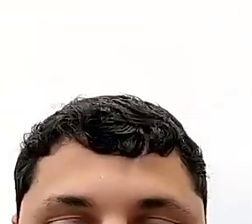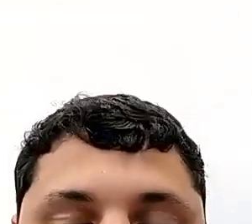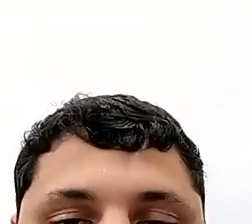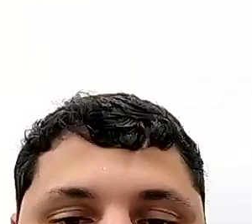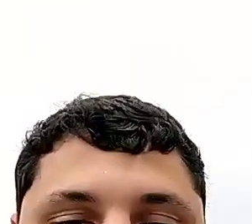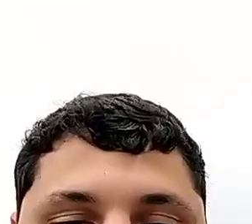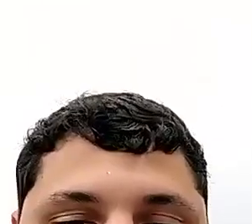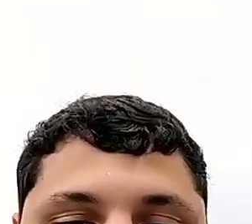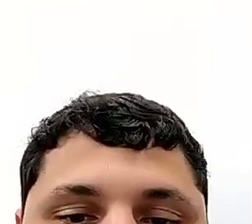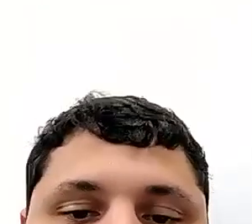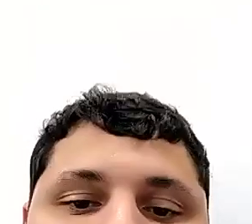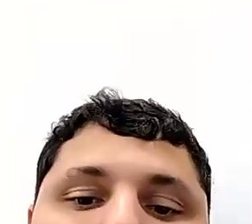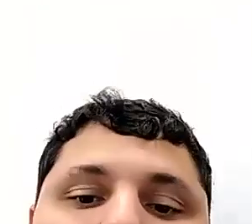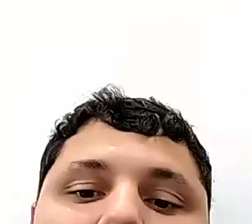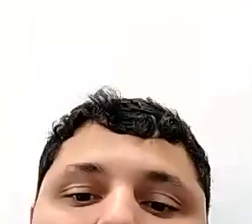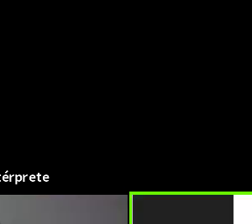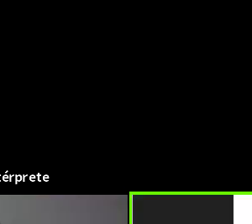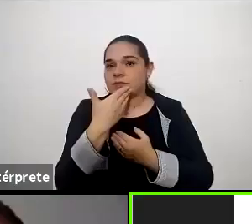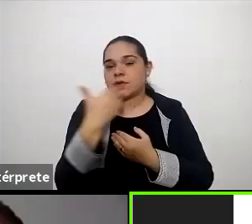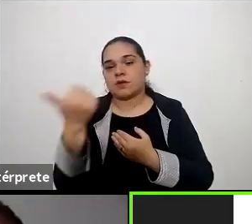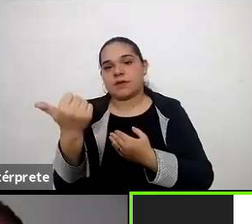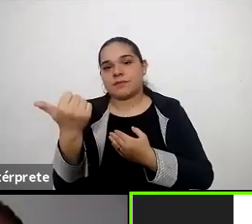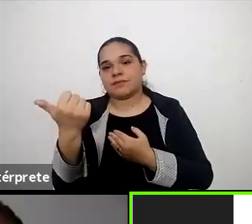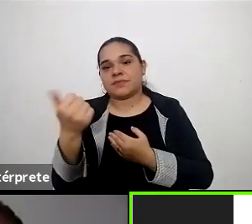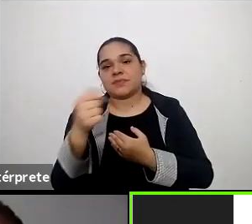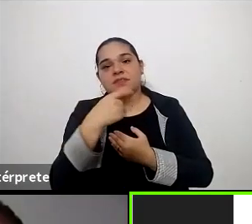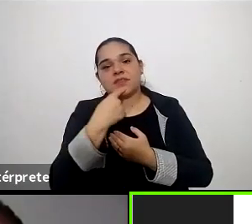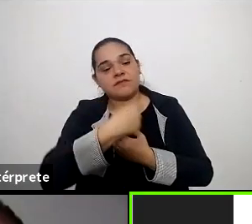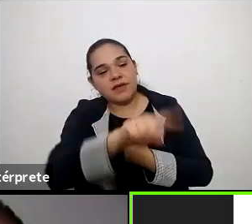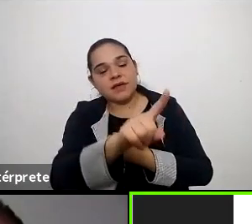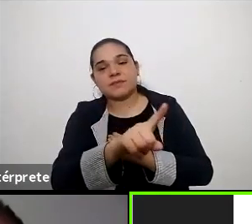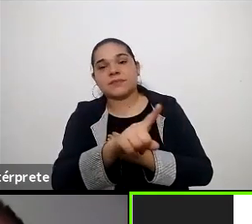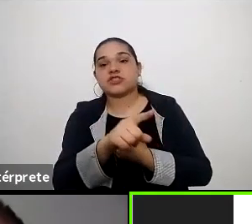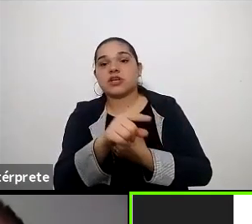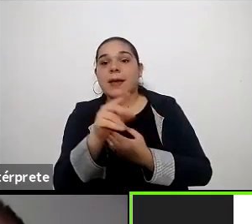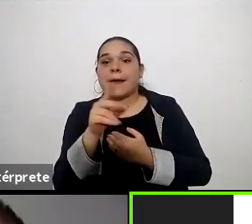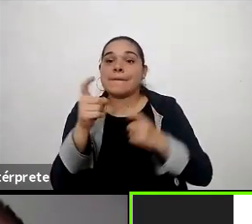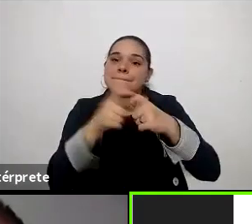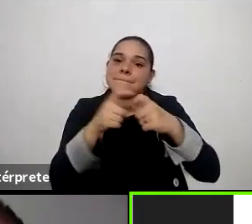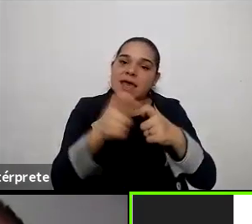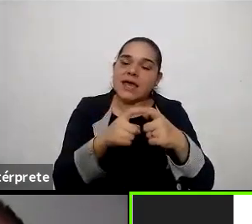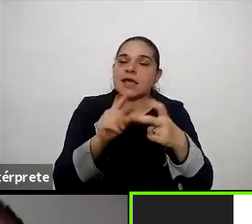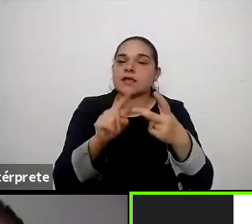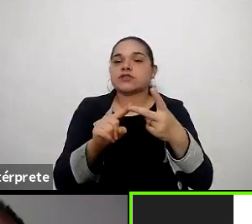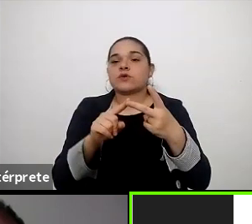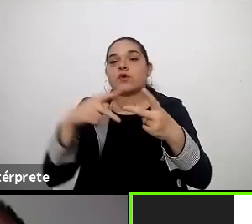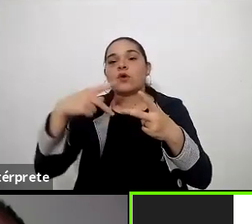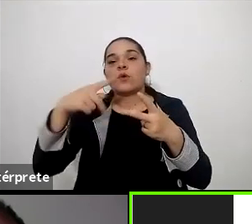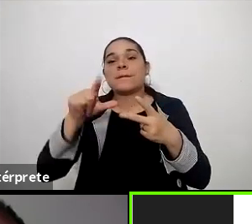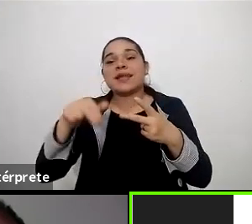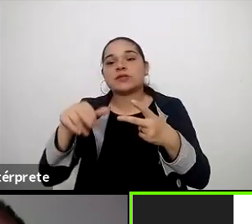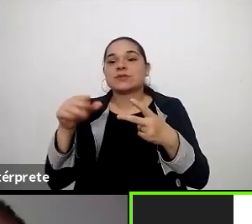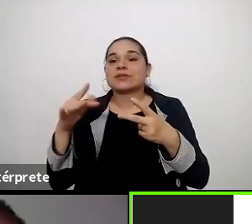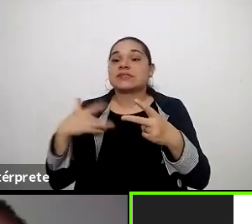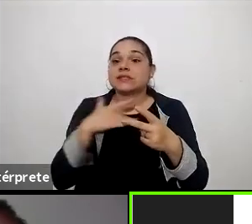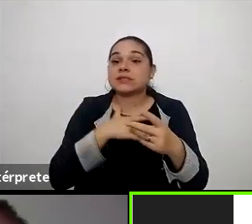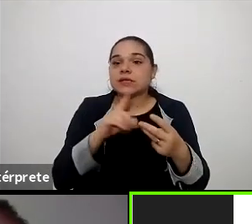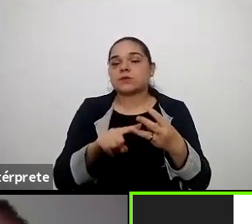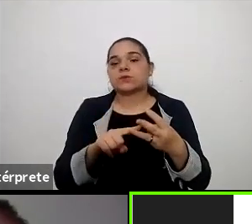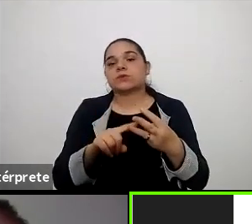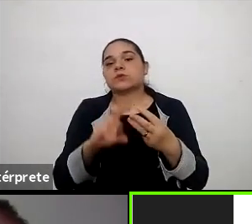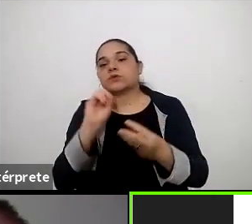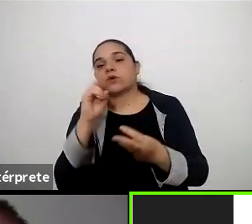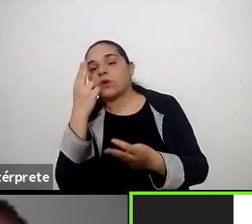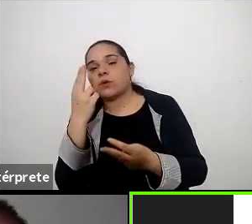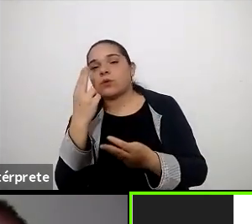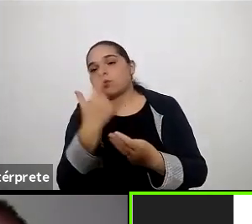durante 6 horas se não melhorar e aí eles vão indicar para o médico para ser encaminhado o postinho plano de saúde algo que a pessoa